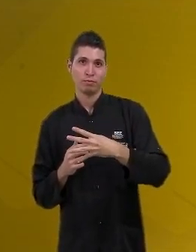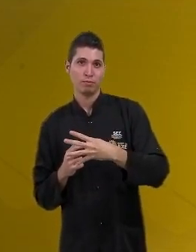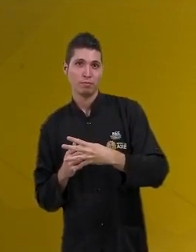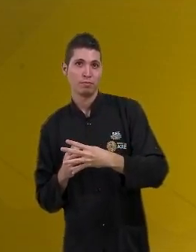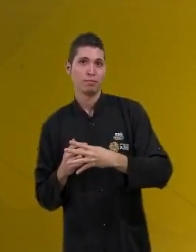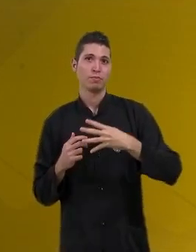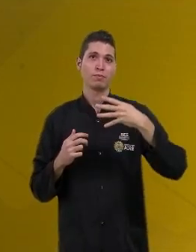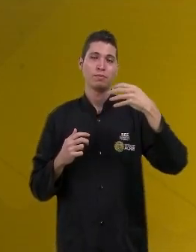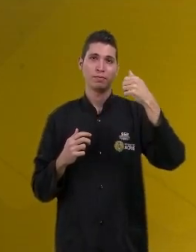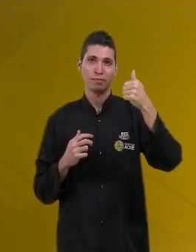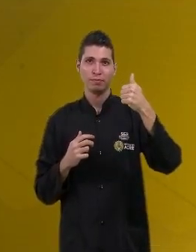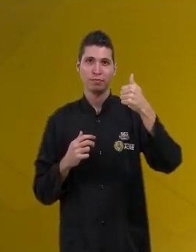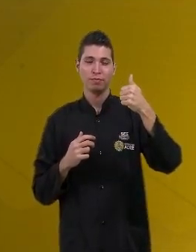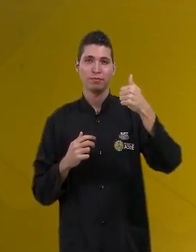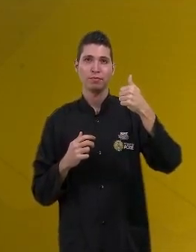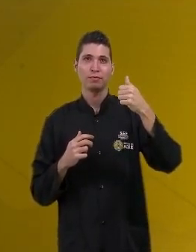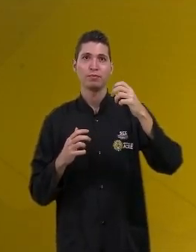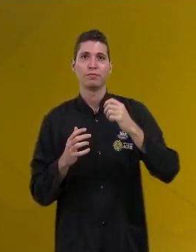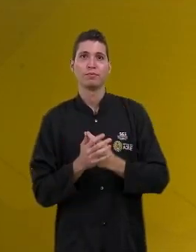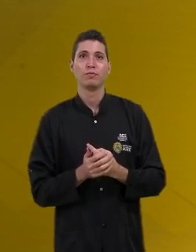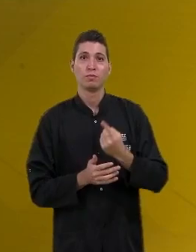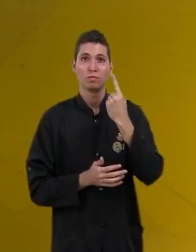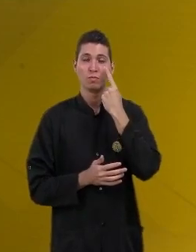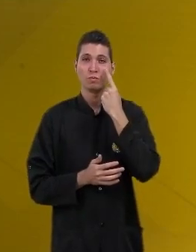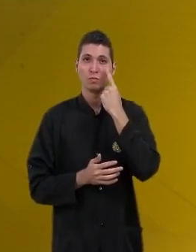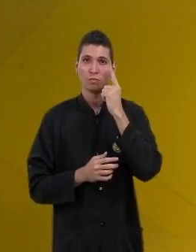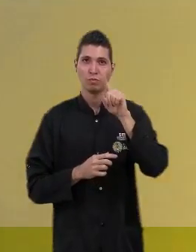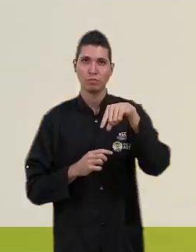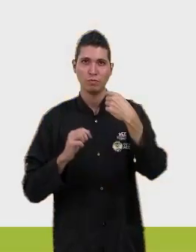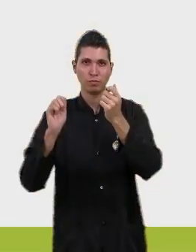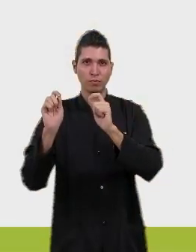primeiro. Vamos ver isso no nosso próximo slide.